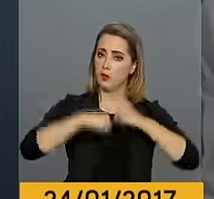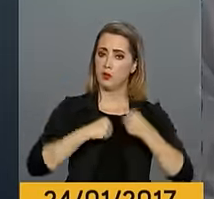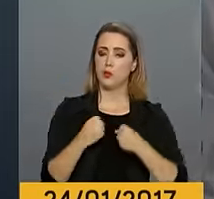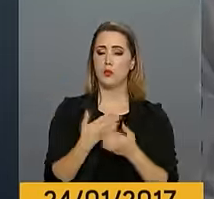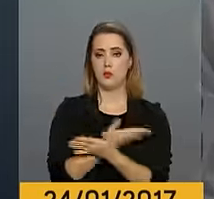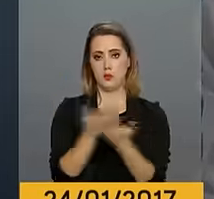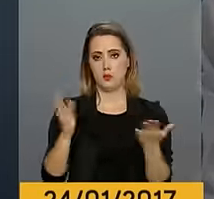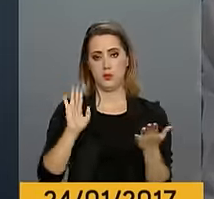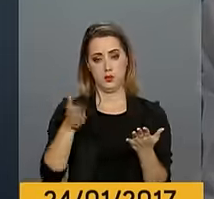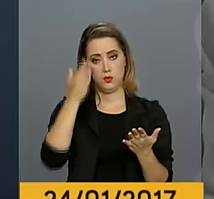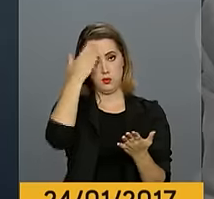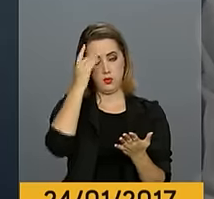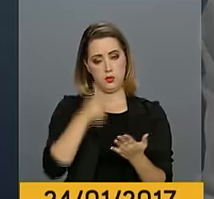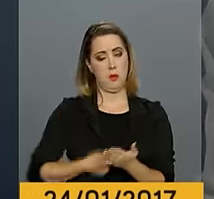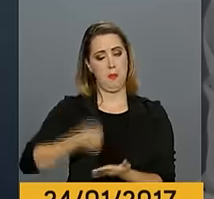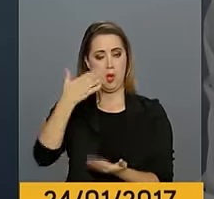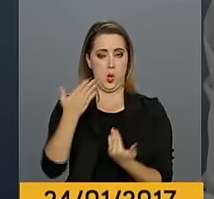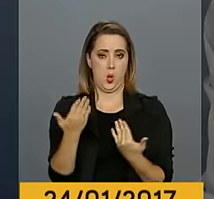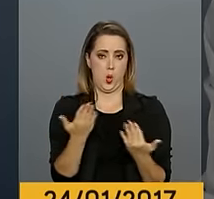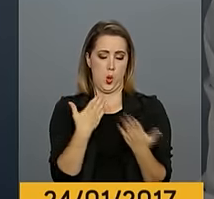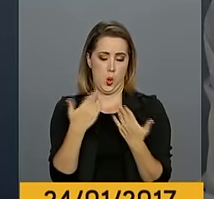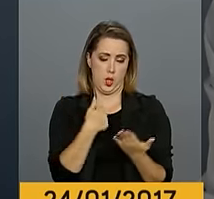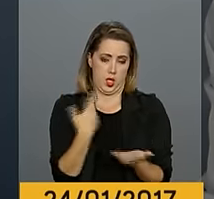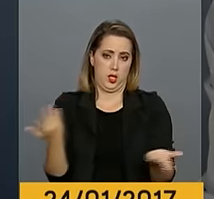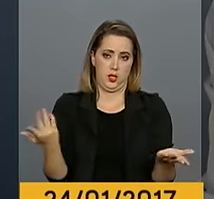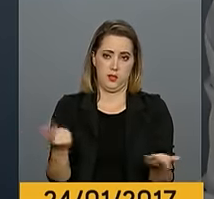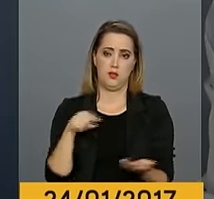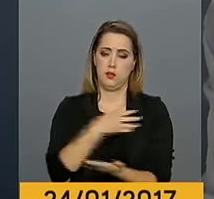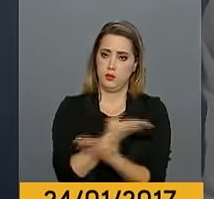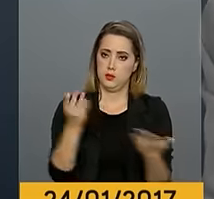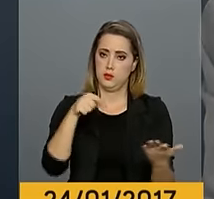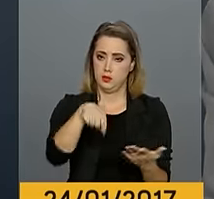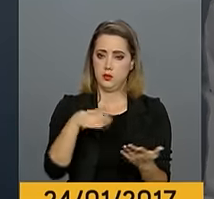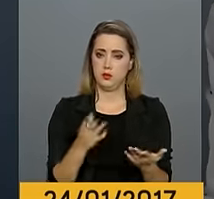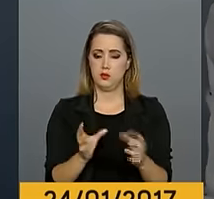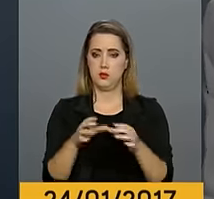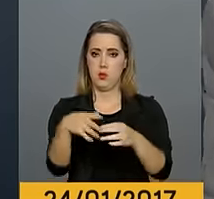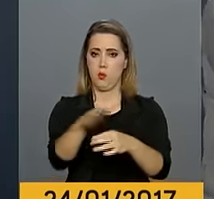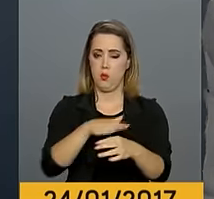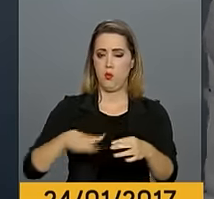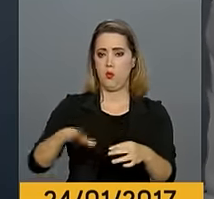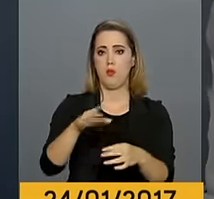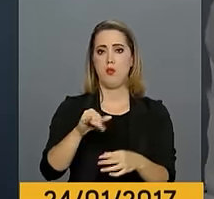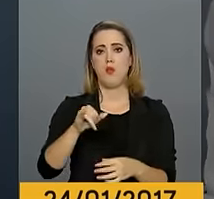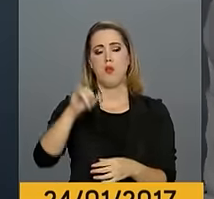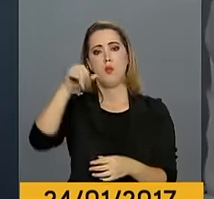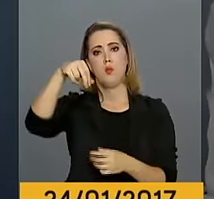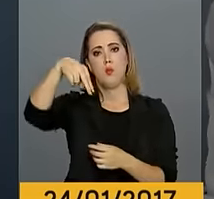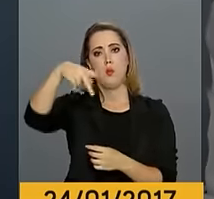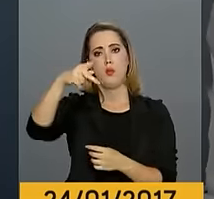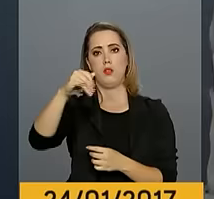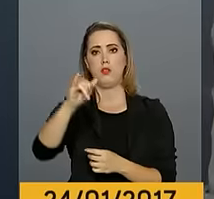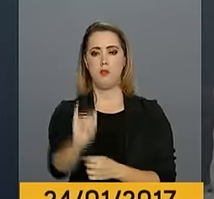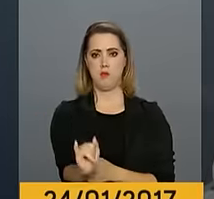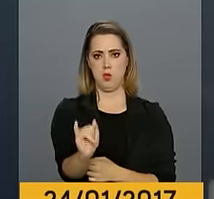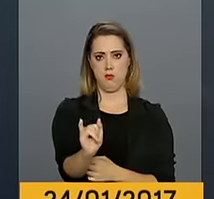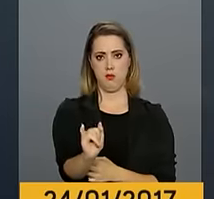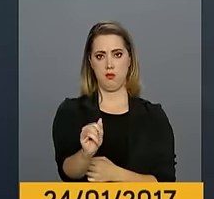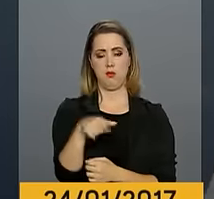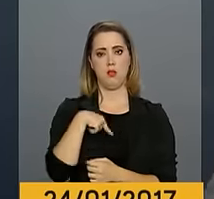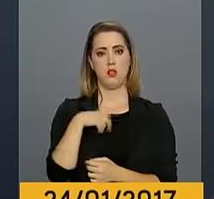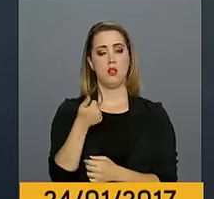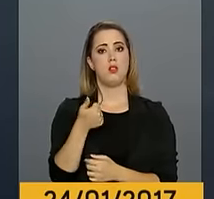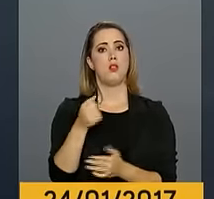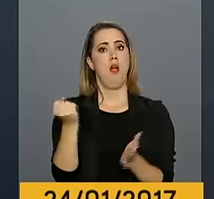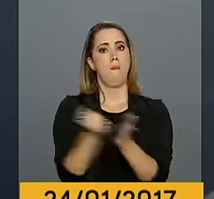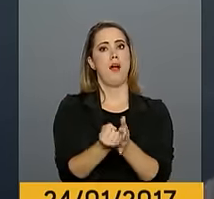senhores sabem melhor do que eu, talvez, que naquele setor do INPI, as patentes levam 10,